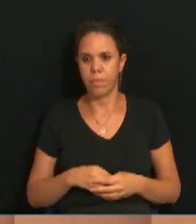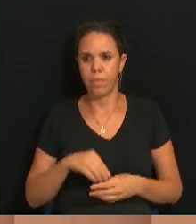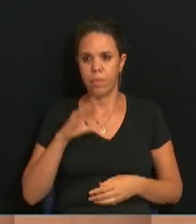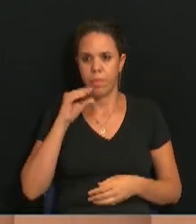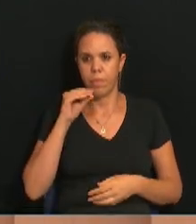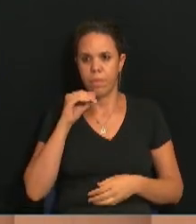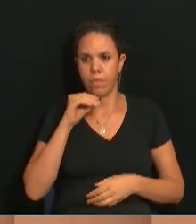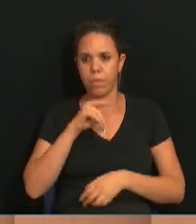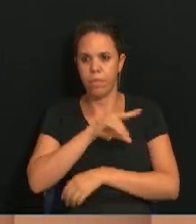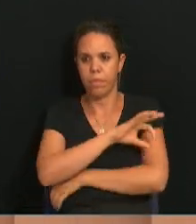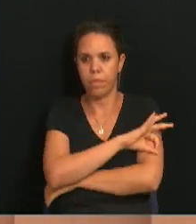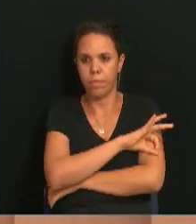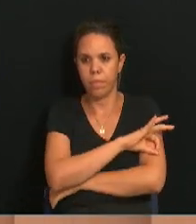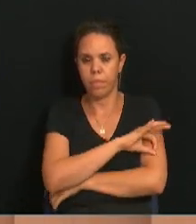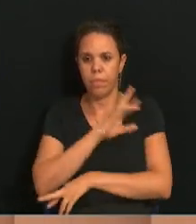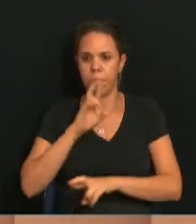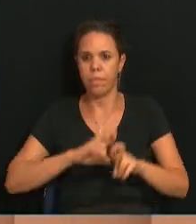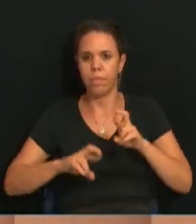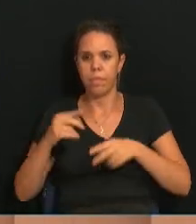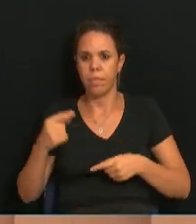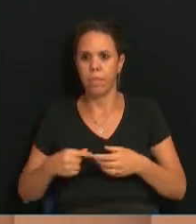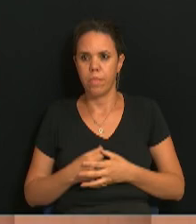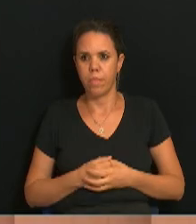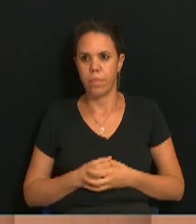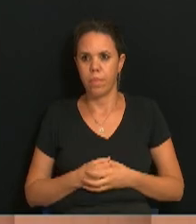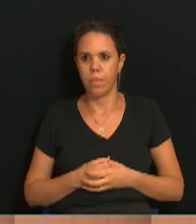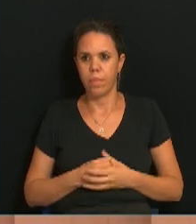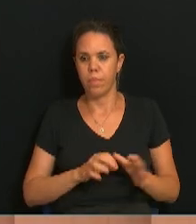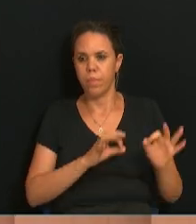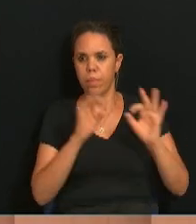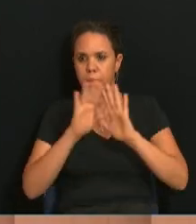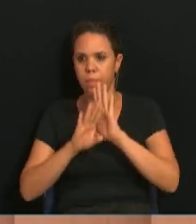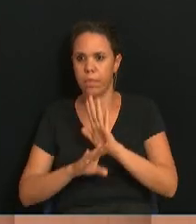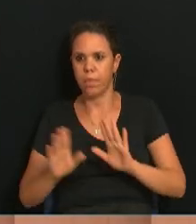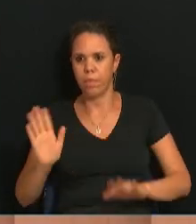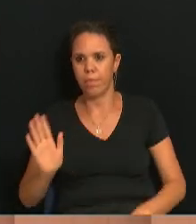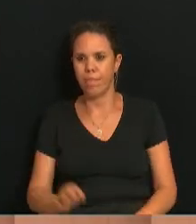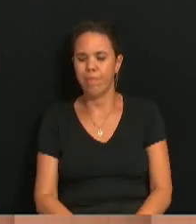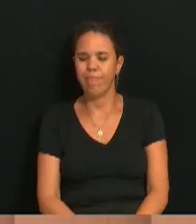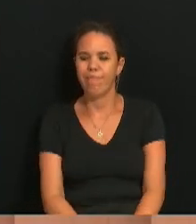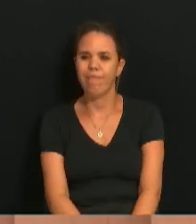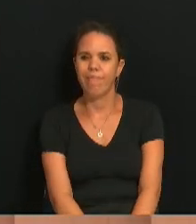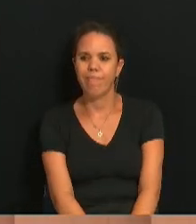funcionalismo público, analisa e discute. Acompanhe a nossa programação. Até mais.